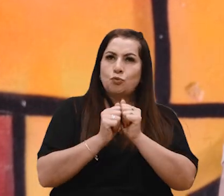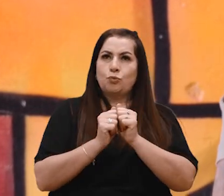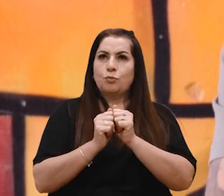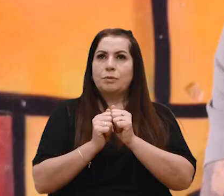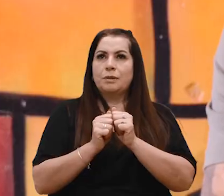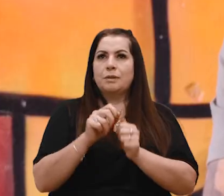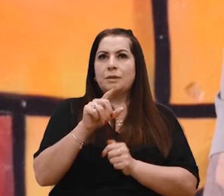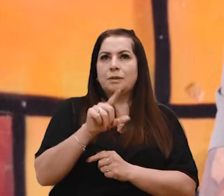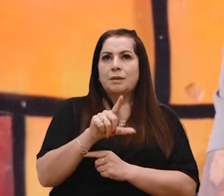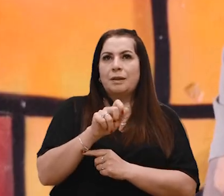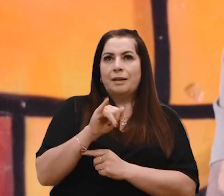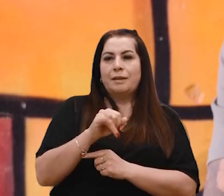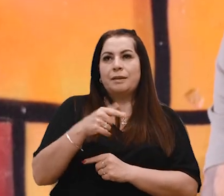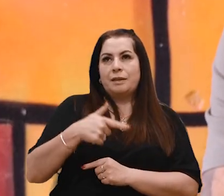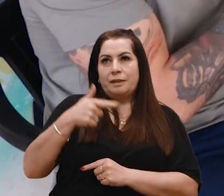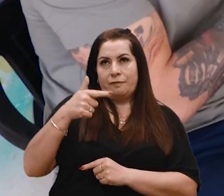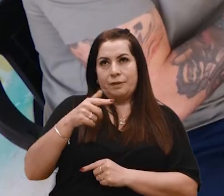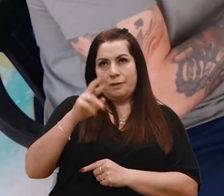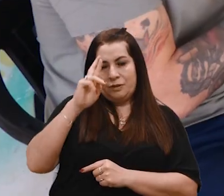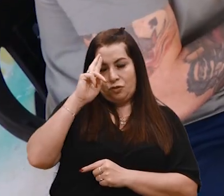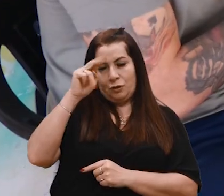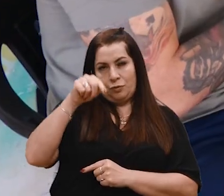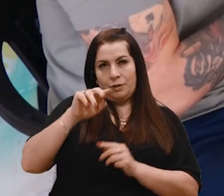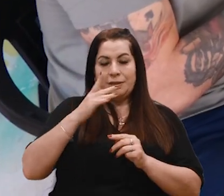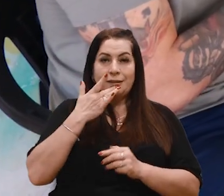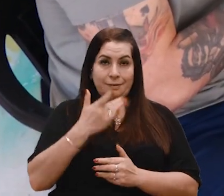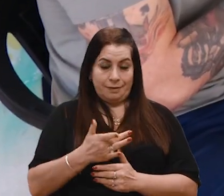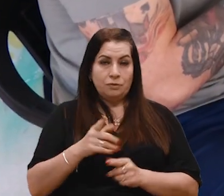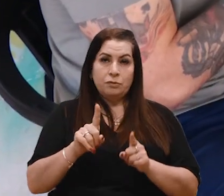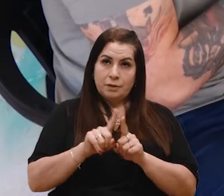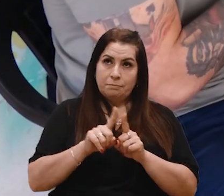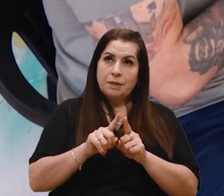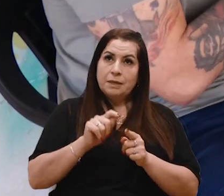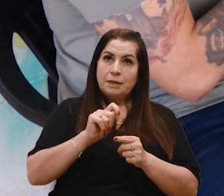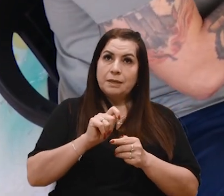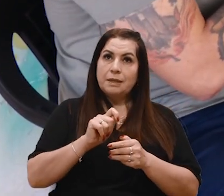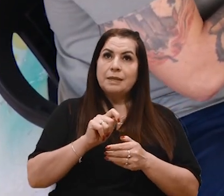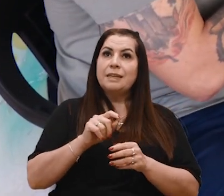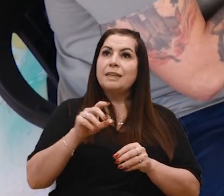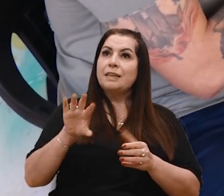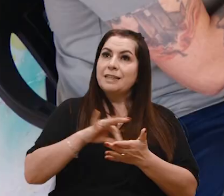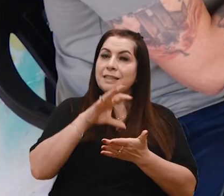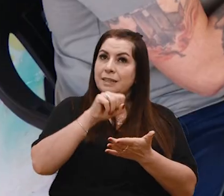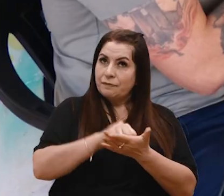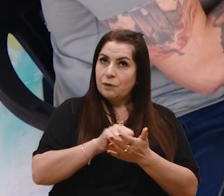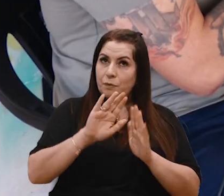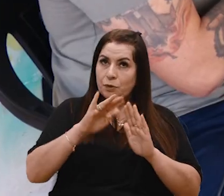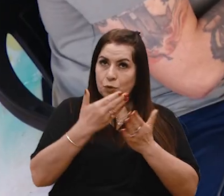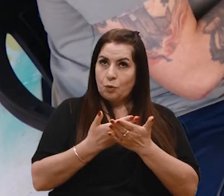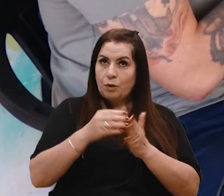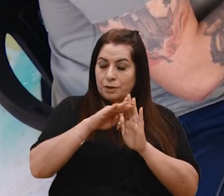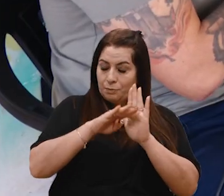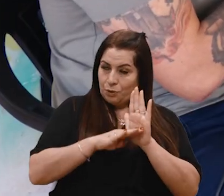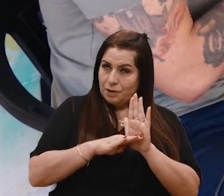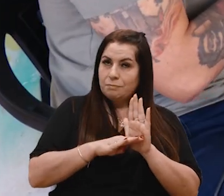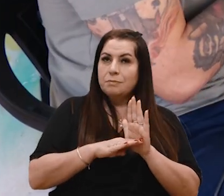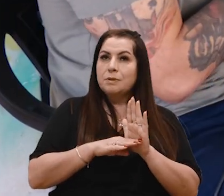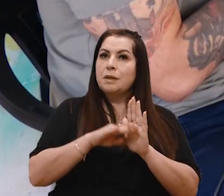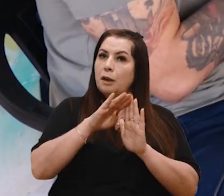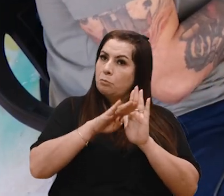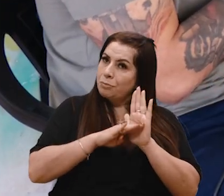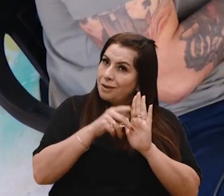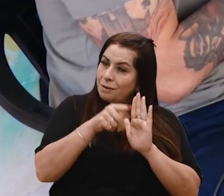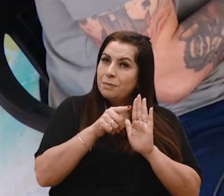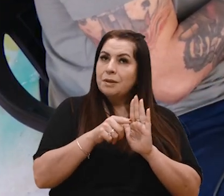coletivamente, né? Também graças à Lai, que é a nossa vice aí da tarde, que acabou escrevendo a escola nesse programa, né?